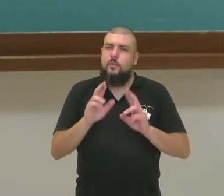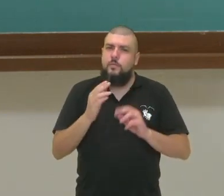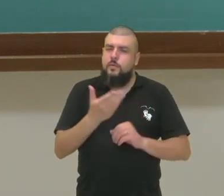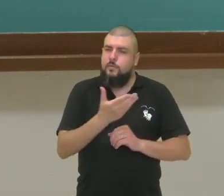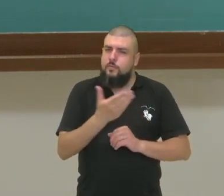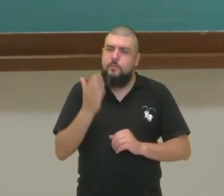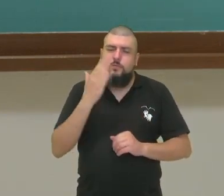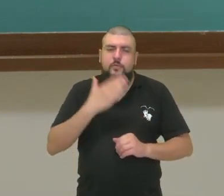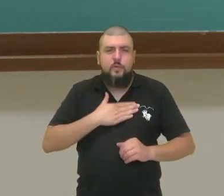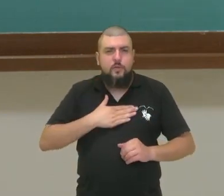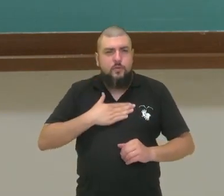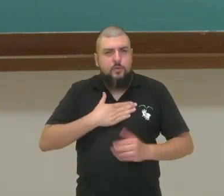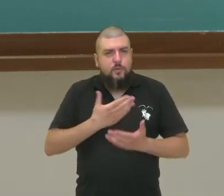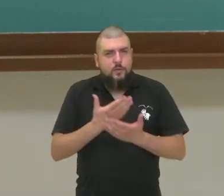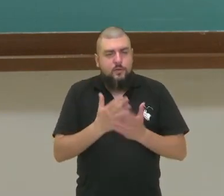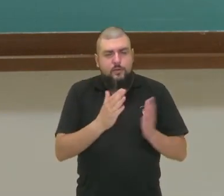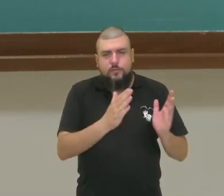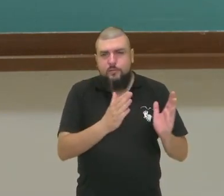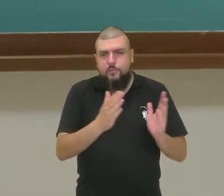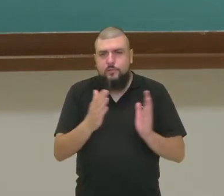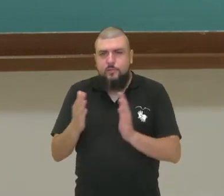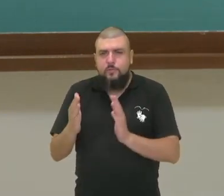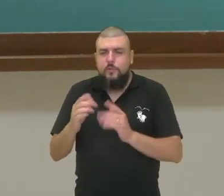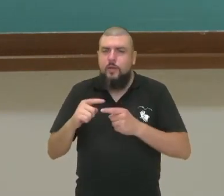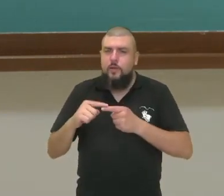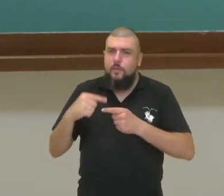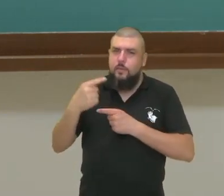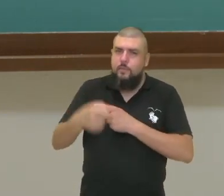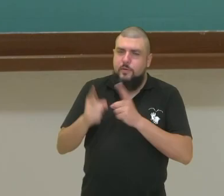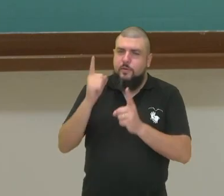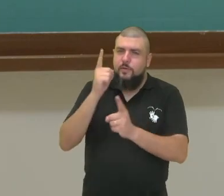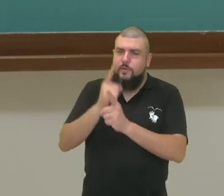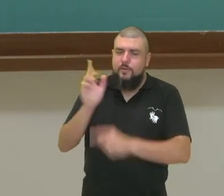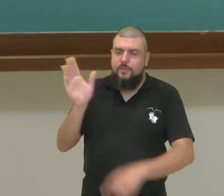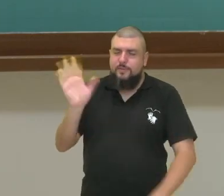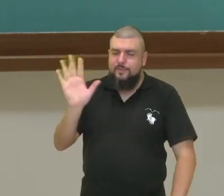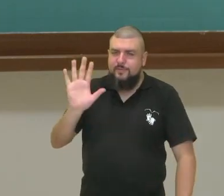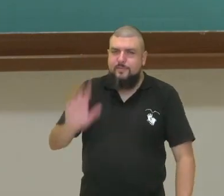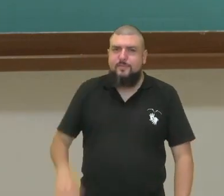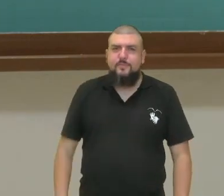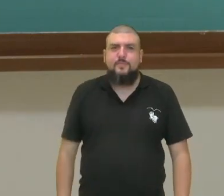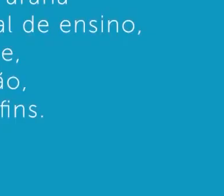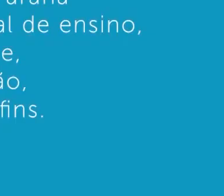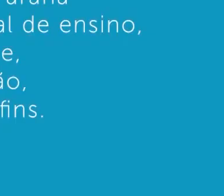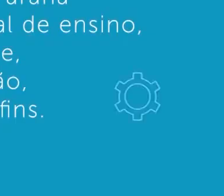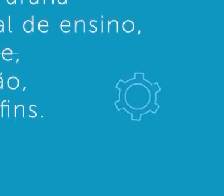gostado da nossa aula de hoje e a gente se vê numa próxima. Tchau, tchau!